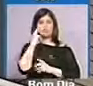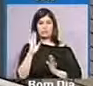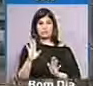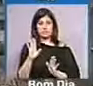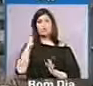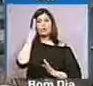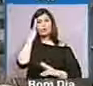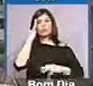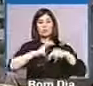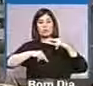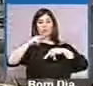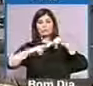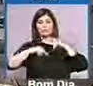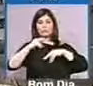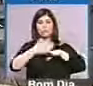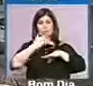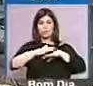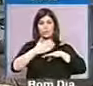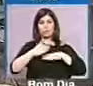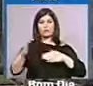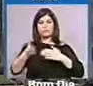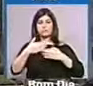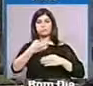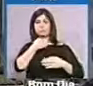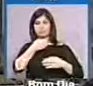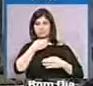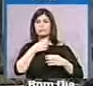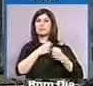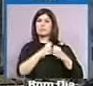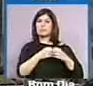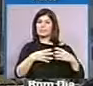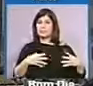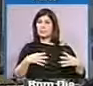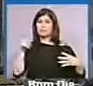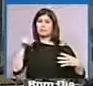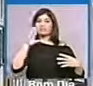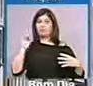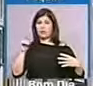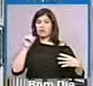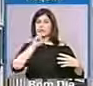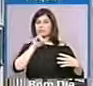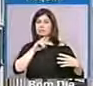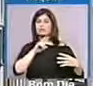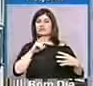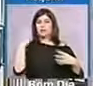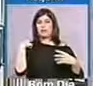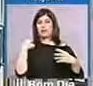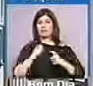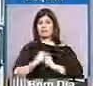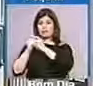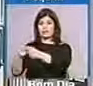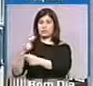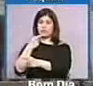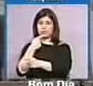número de construtores que vai à falência é cada vez maior e a banca pode ficar com empreendimentos sem futuro. Por isso, a